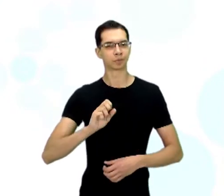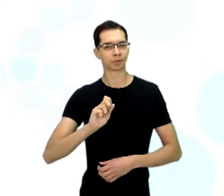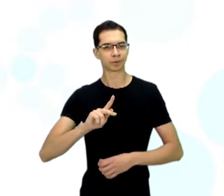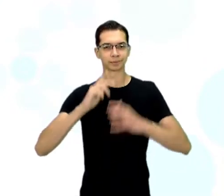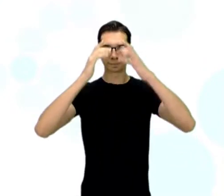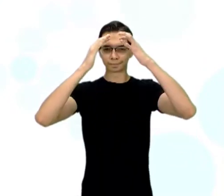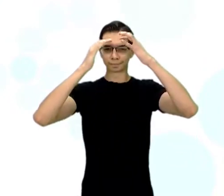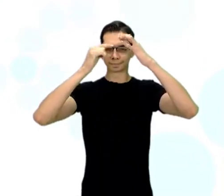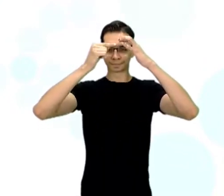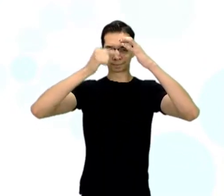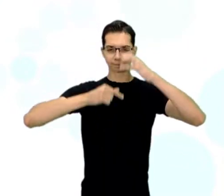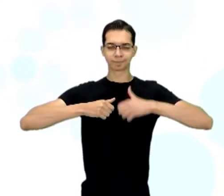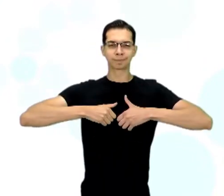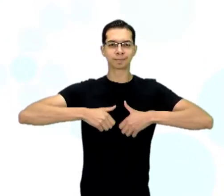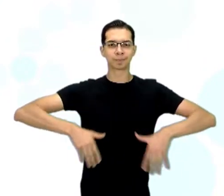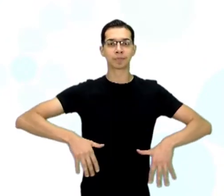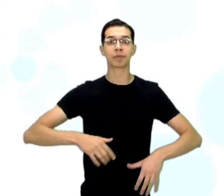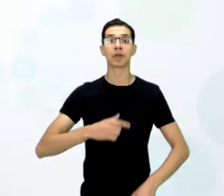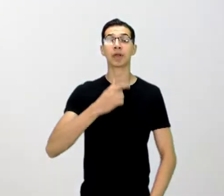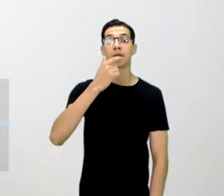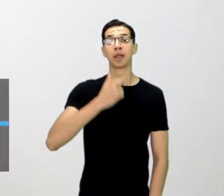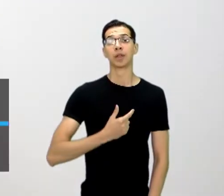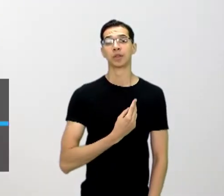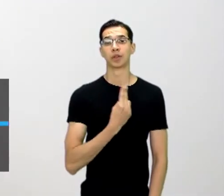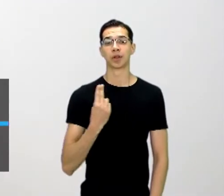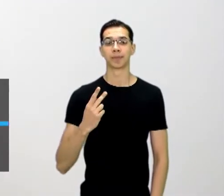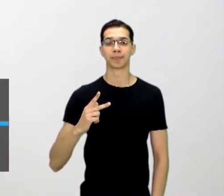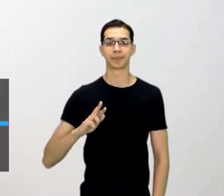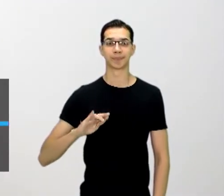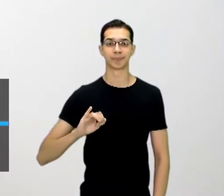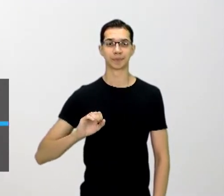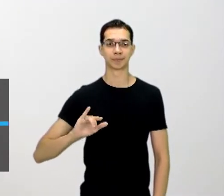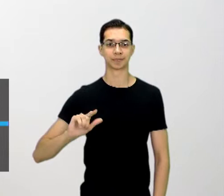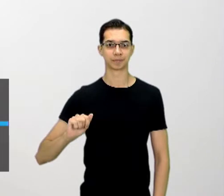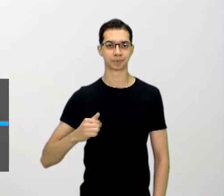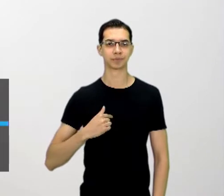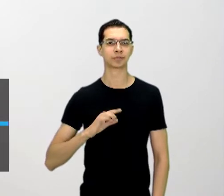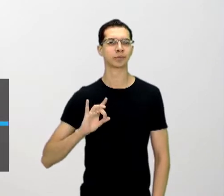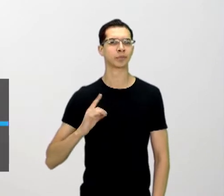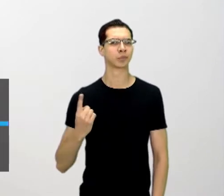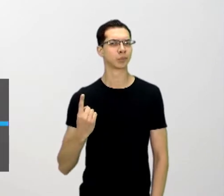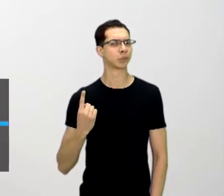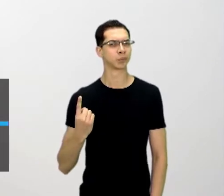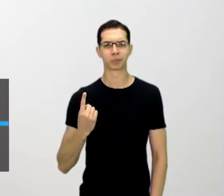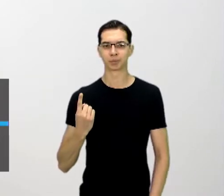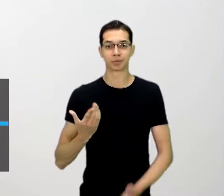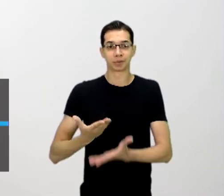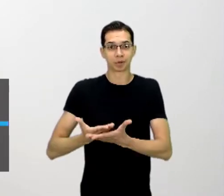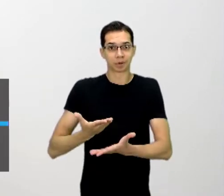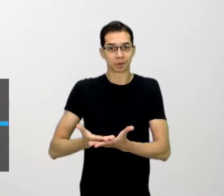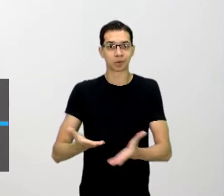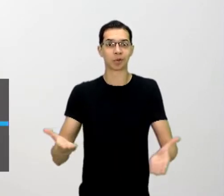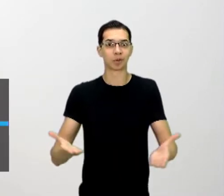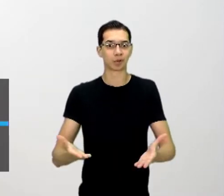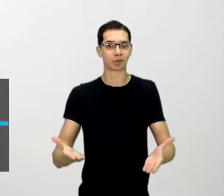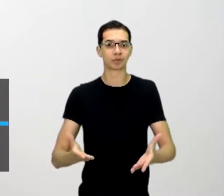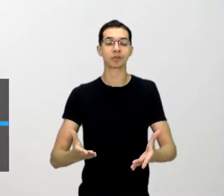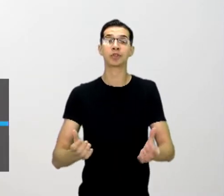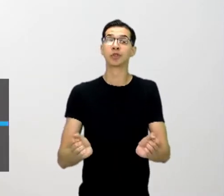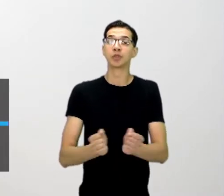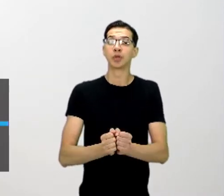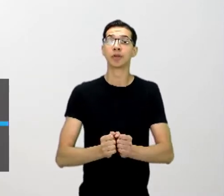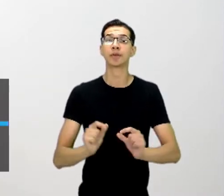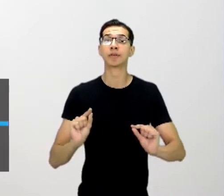professora Priscila e eu não estou sozinha, obviamente, aqui, né, nessa aula de hoje. Eu estou aqui com